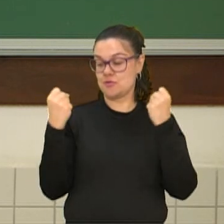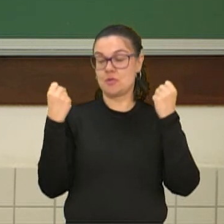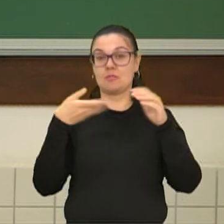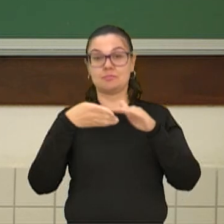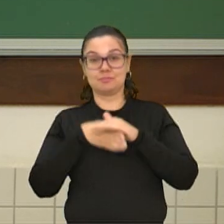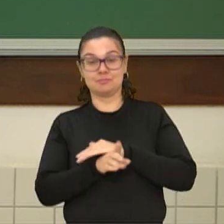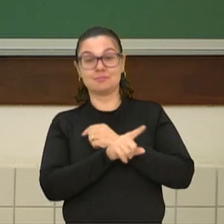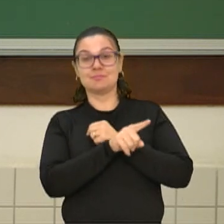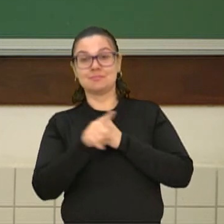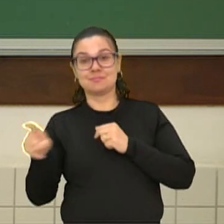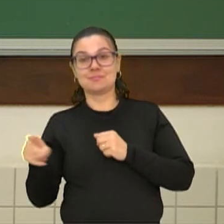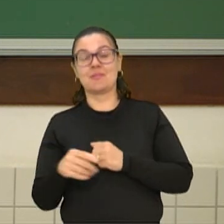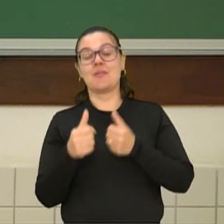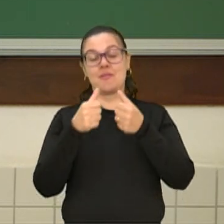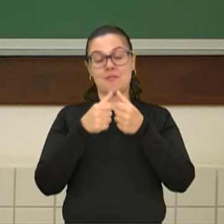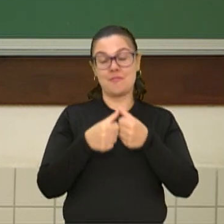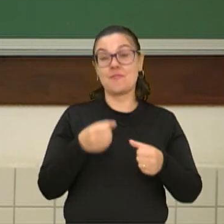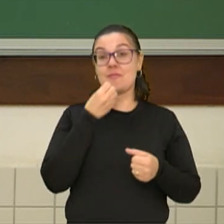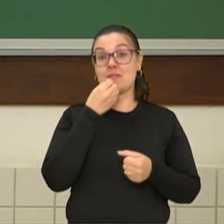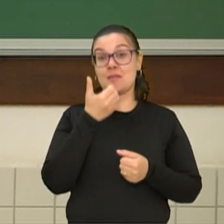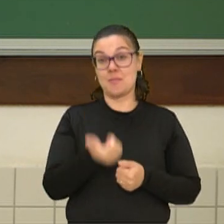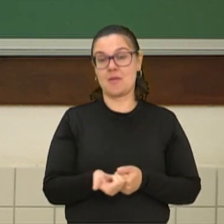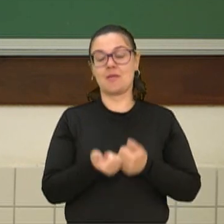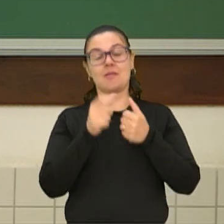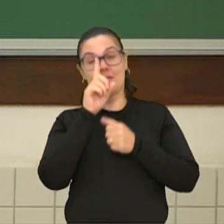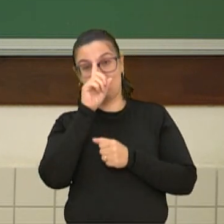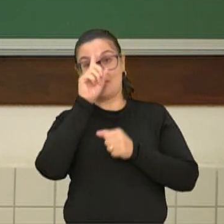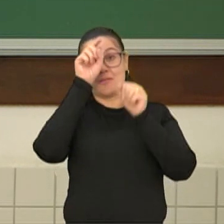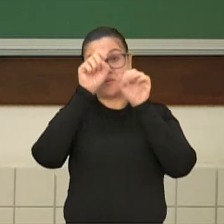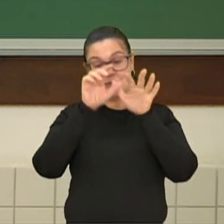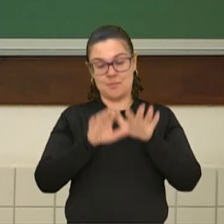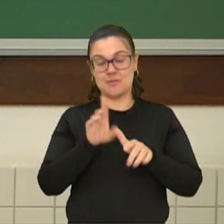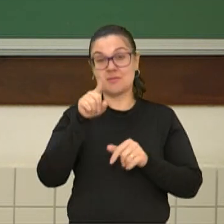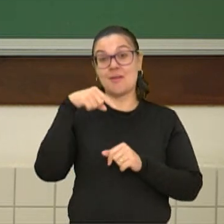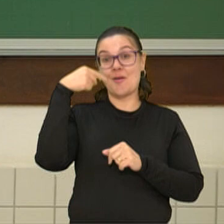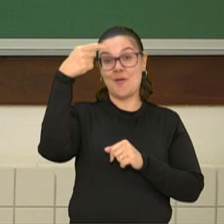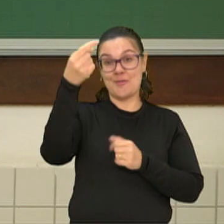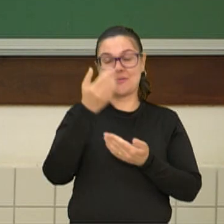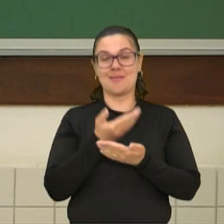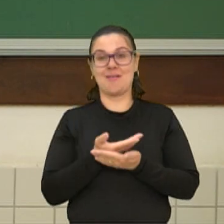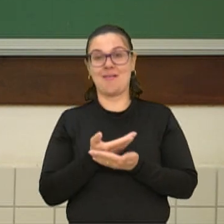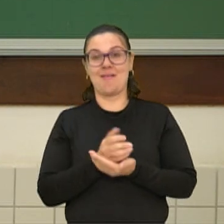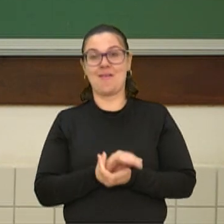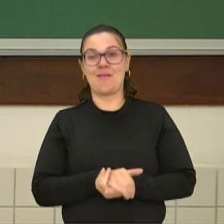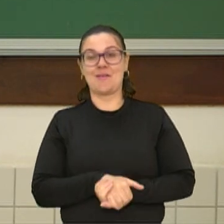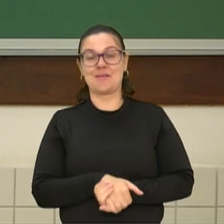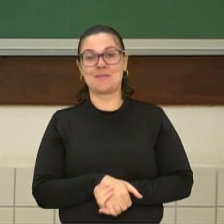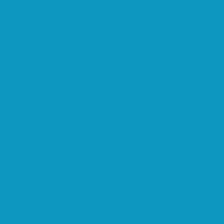condicionamento. Então, fiquem bem, fiquem com Deus e até a nossa próxima aula.